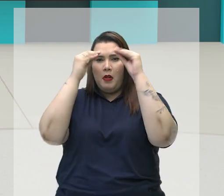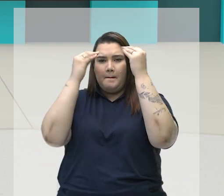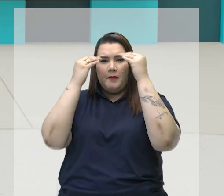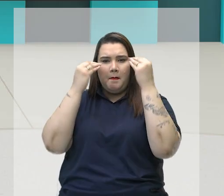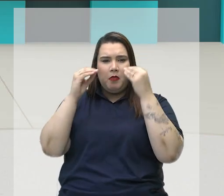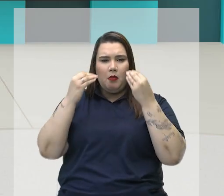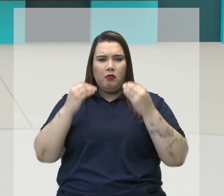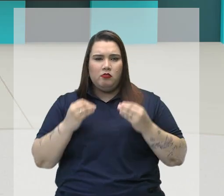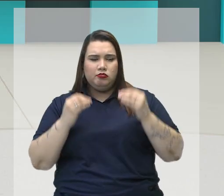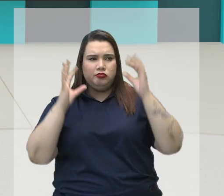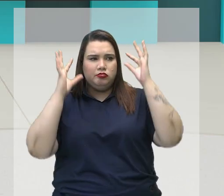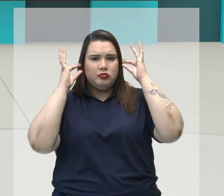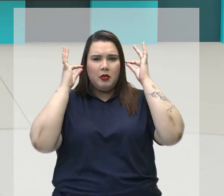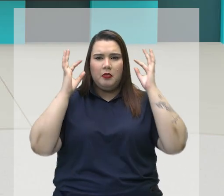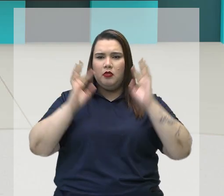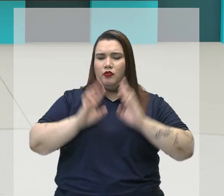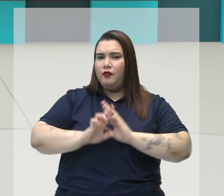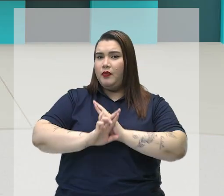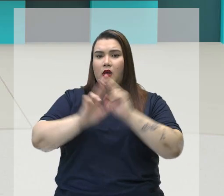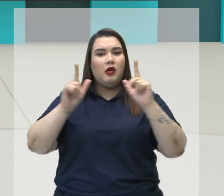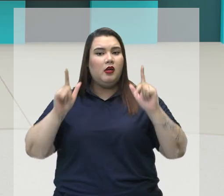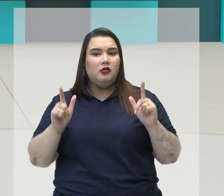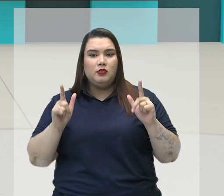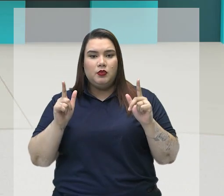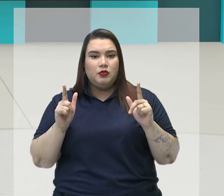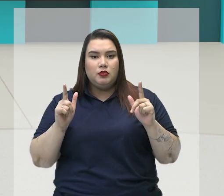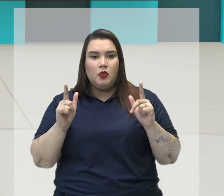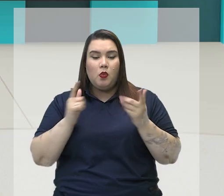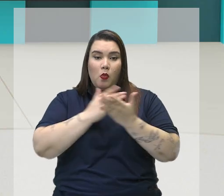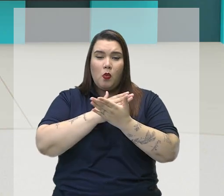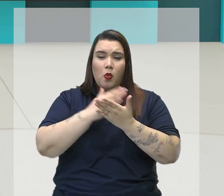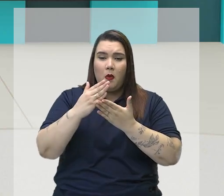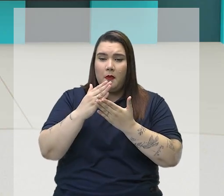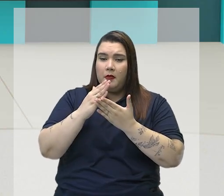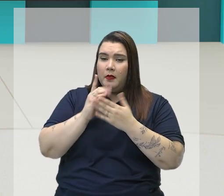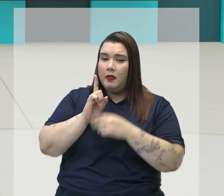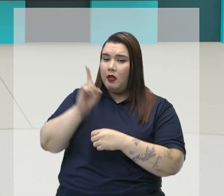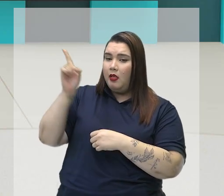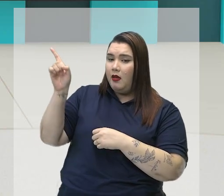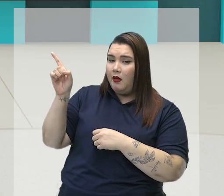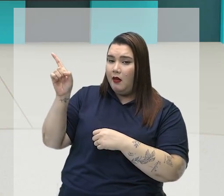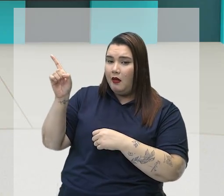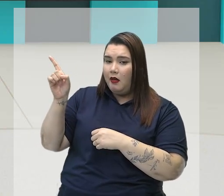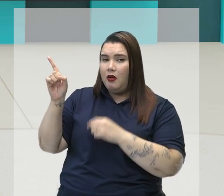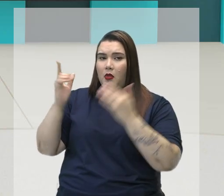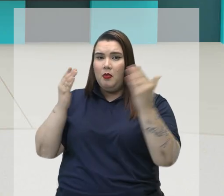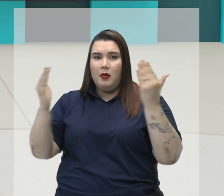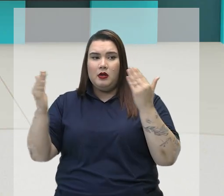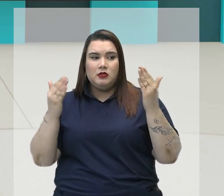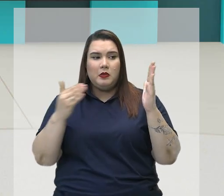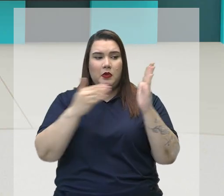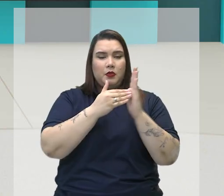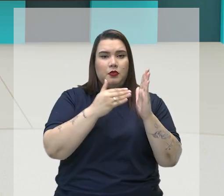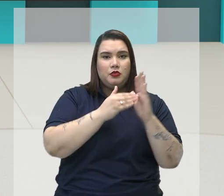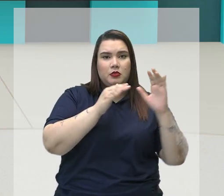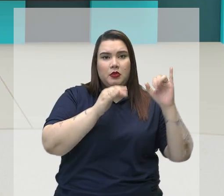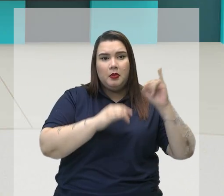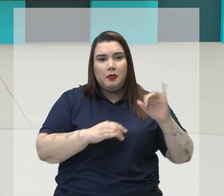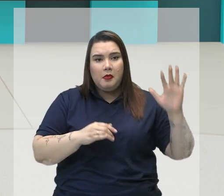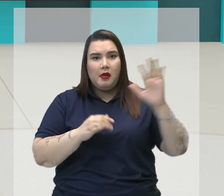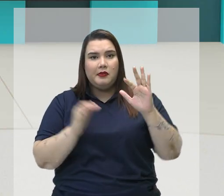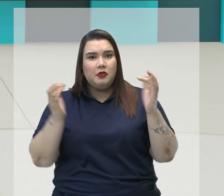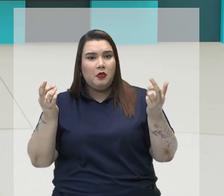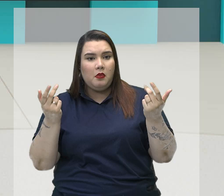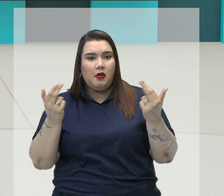totalmente transformada. Não é mais quem ela realmente é. Então, por isso que hoje temos